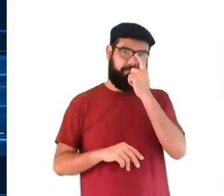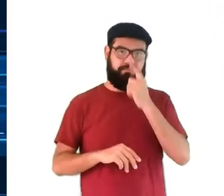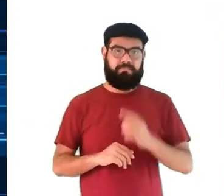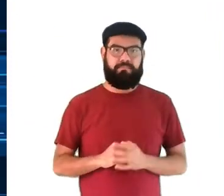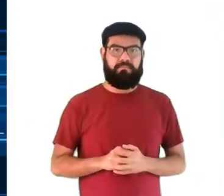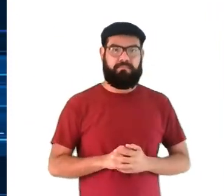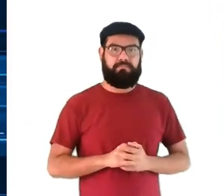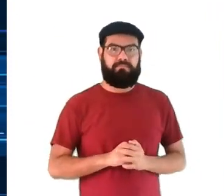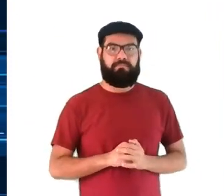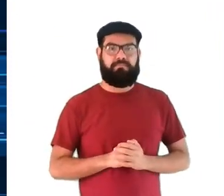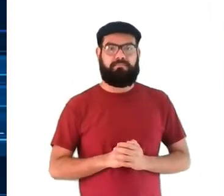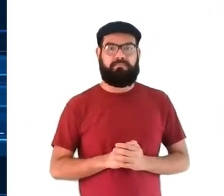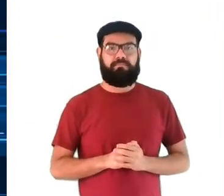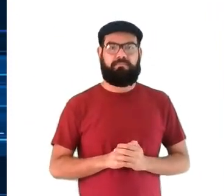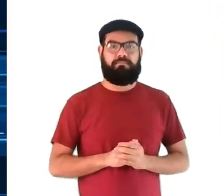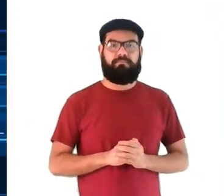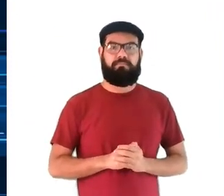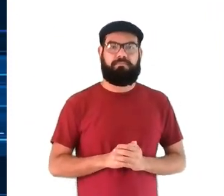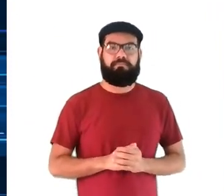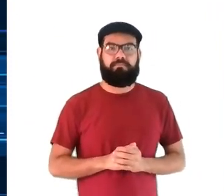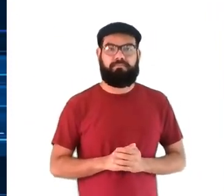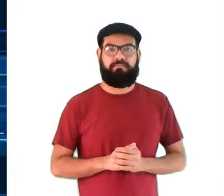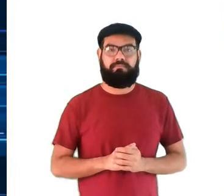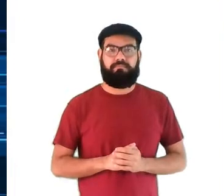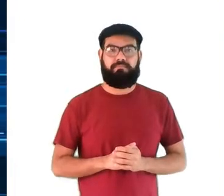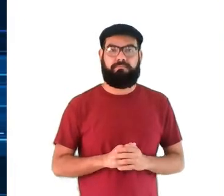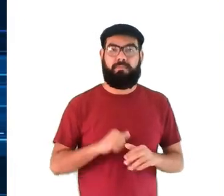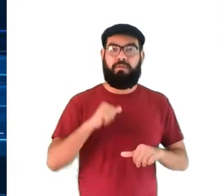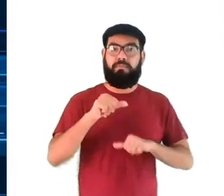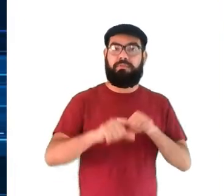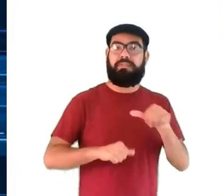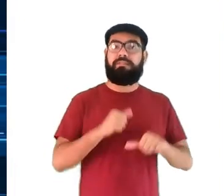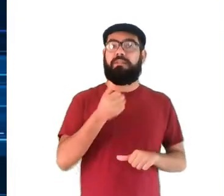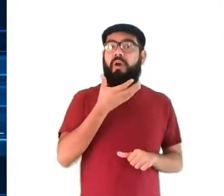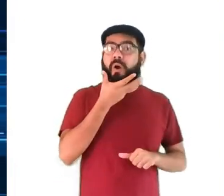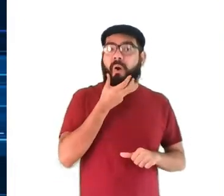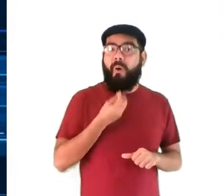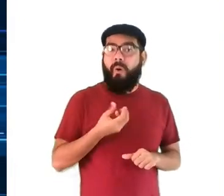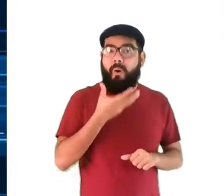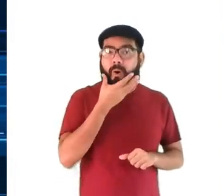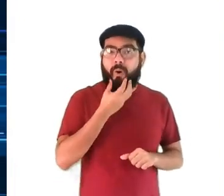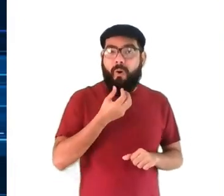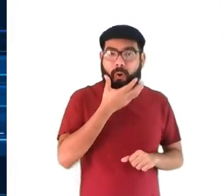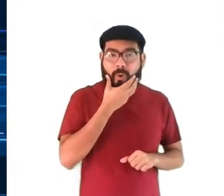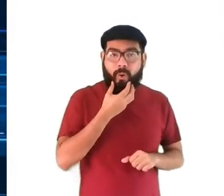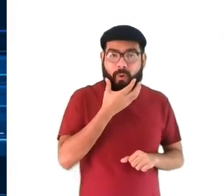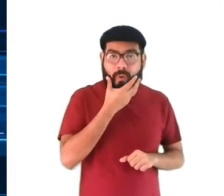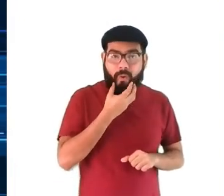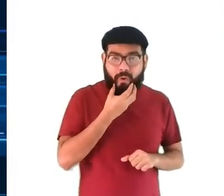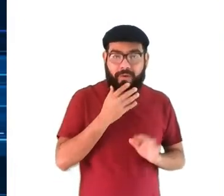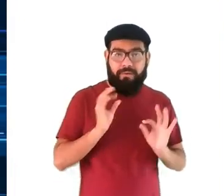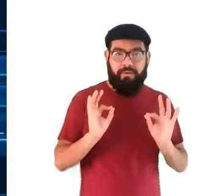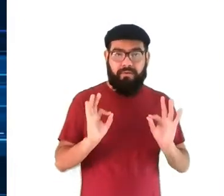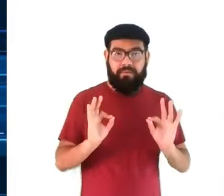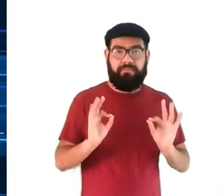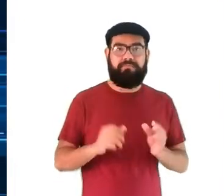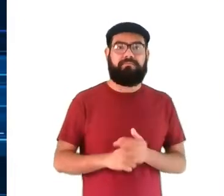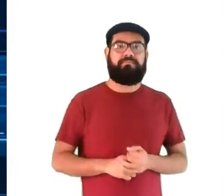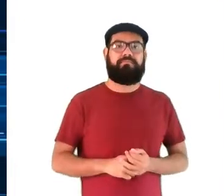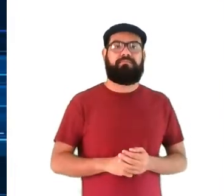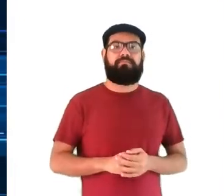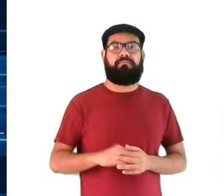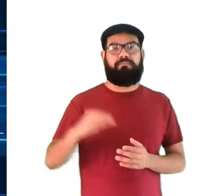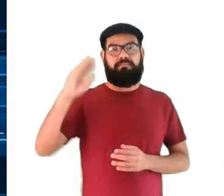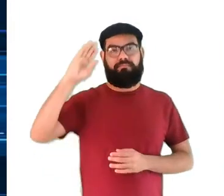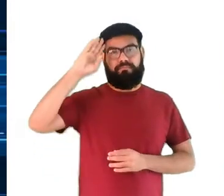inicialmente, mostrando essas mudanças no sexo masculino. Muito bem. Então, as principais